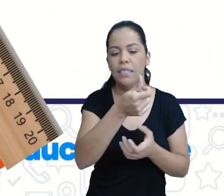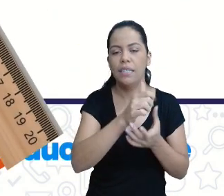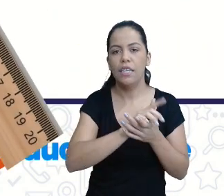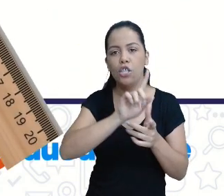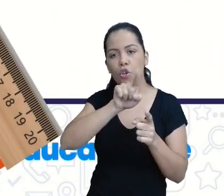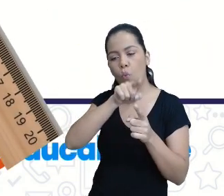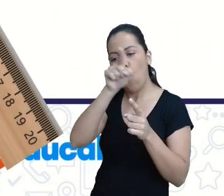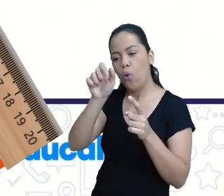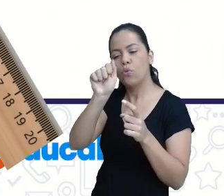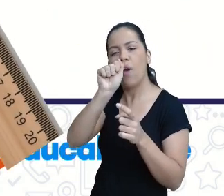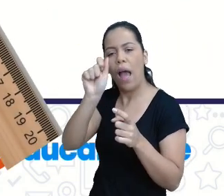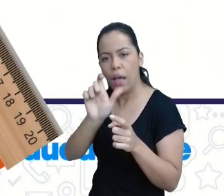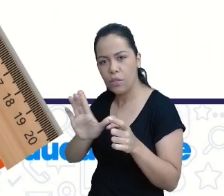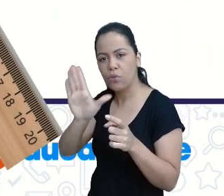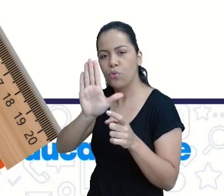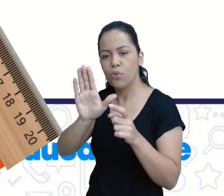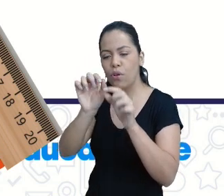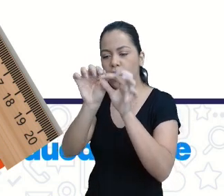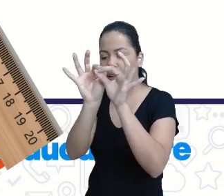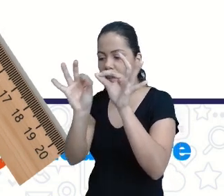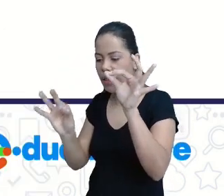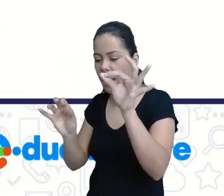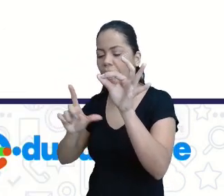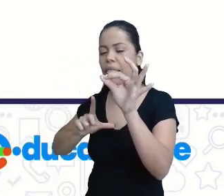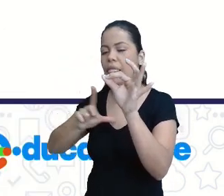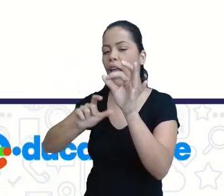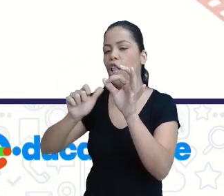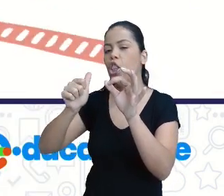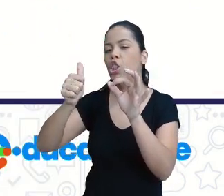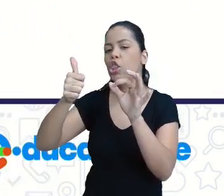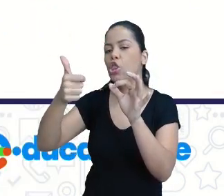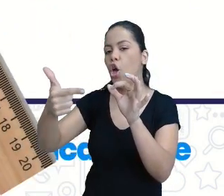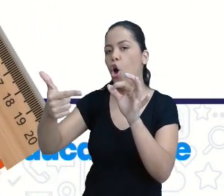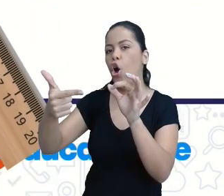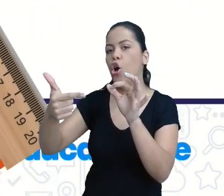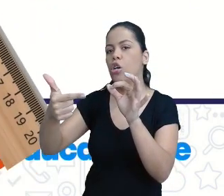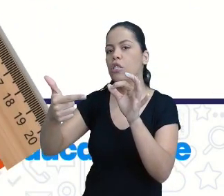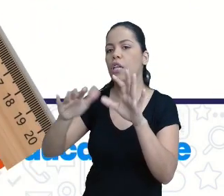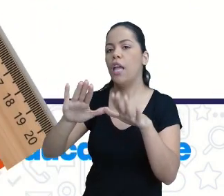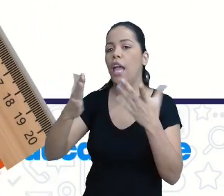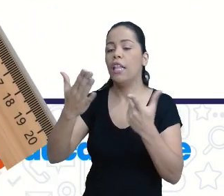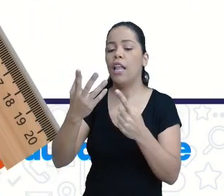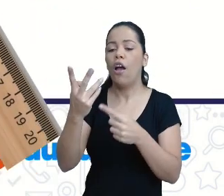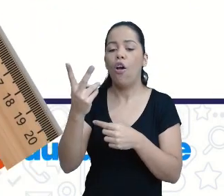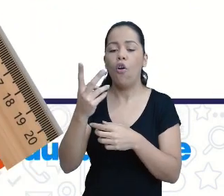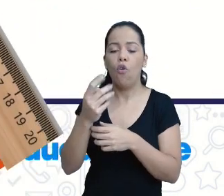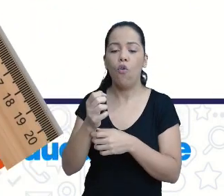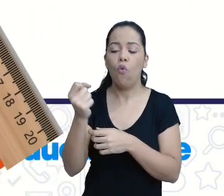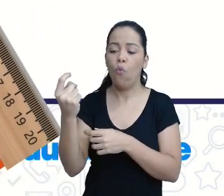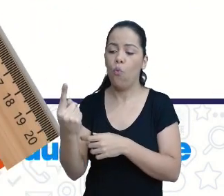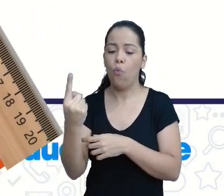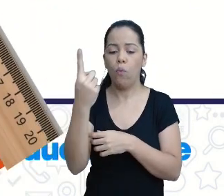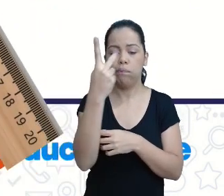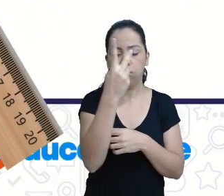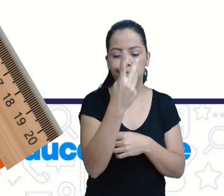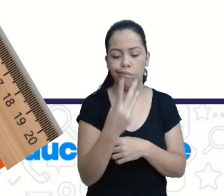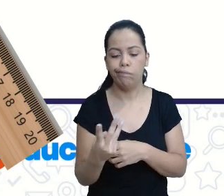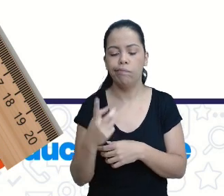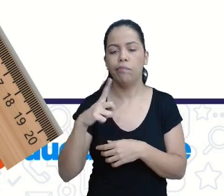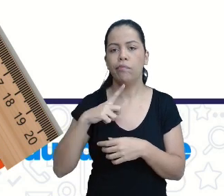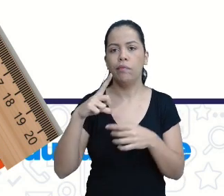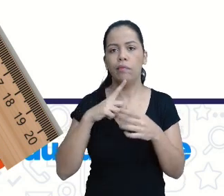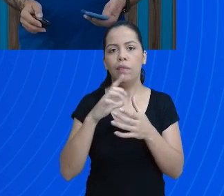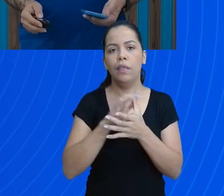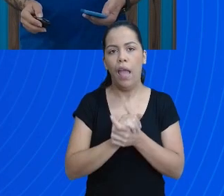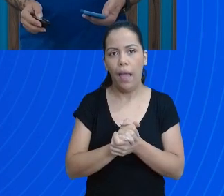azul, ele vai ter 12 centímetros. Então, os três lados do triângulo, eles são de 20 centímetros, 16